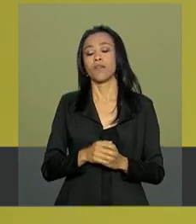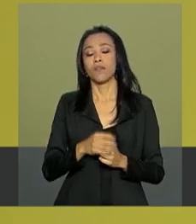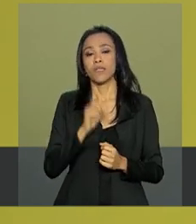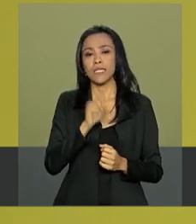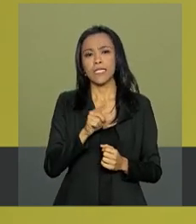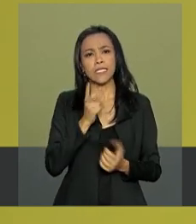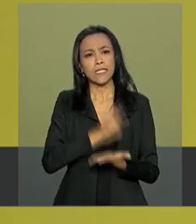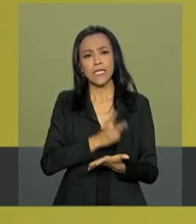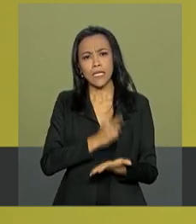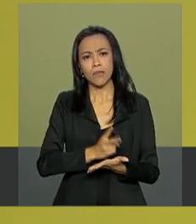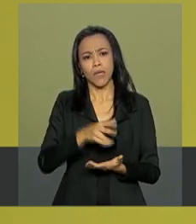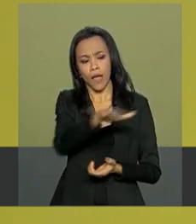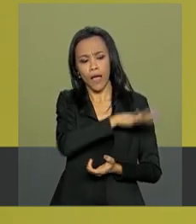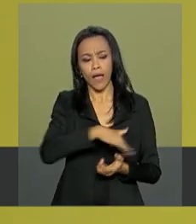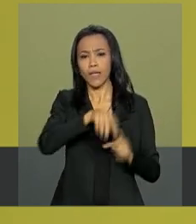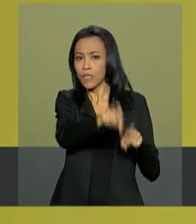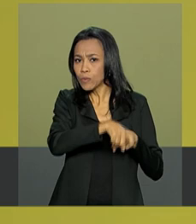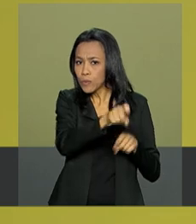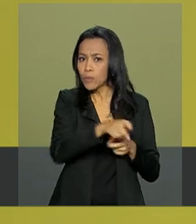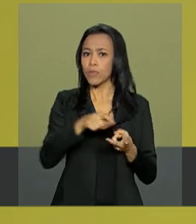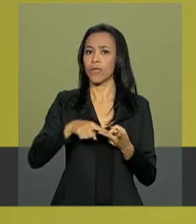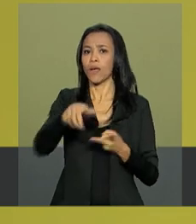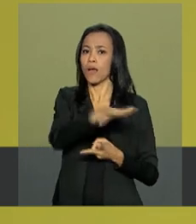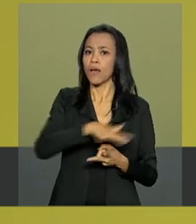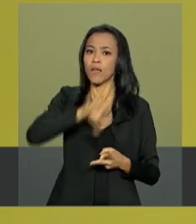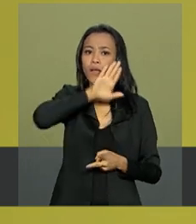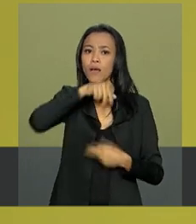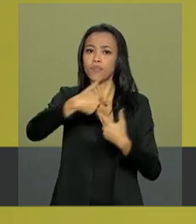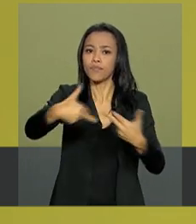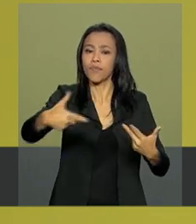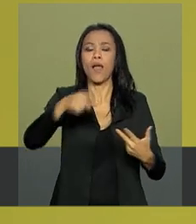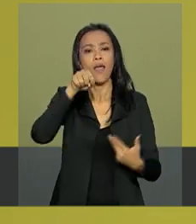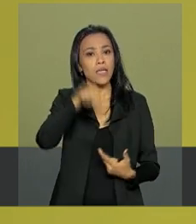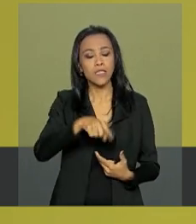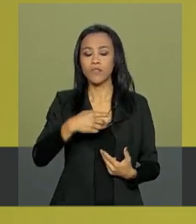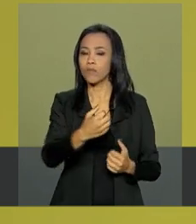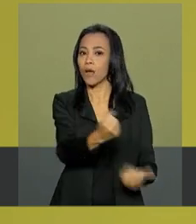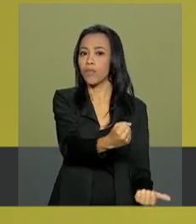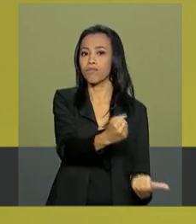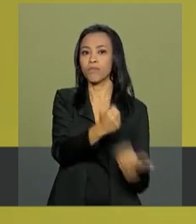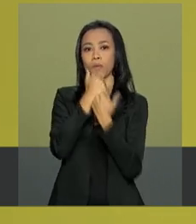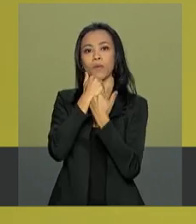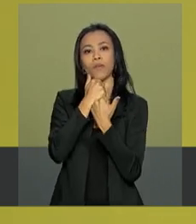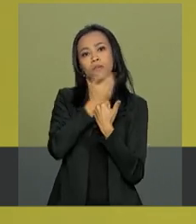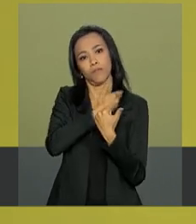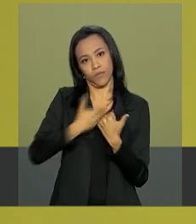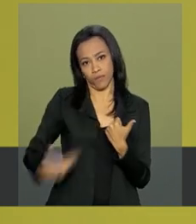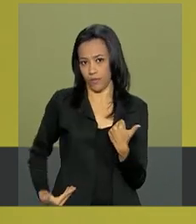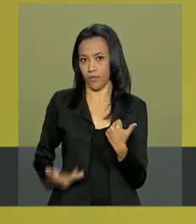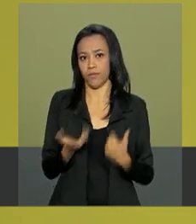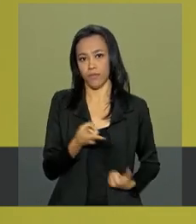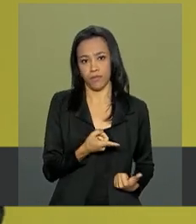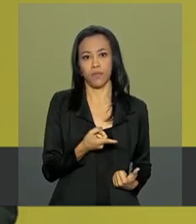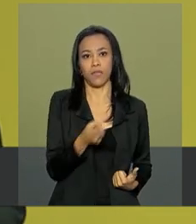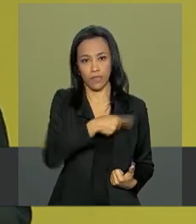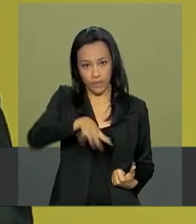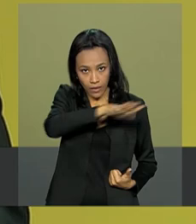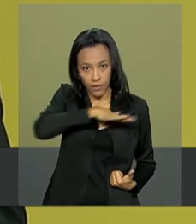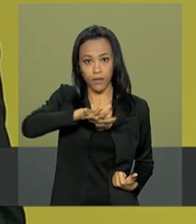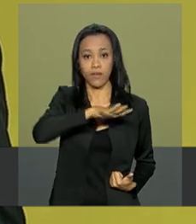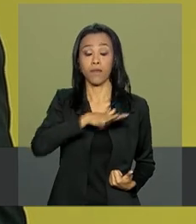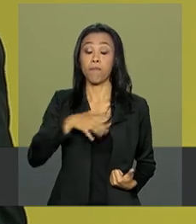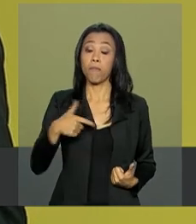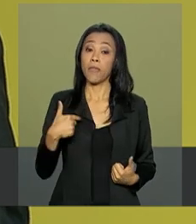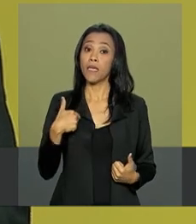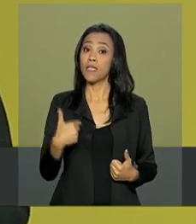geral, sempre foi um dos suportes, um dos sustentáculos de todo e qualquer governo. Mas eu ouso dizer que,